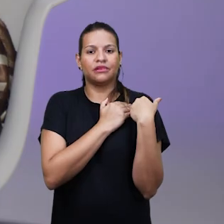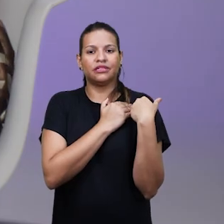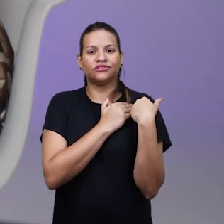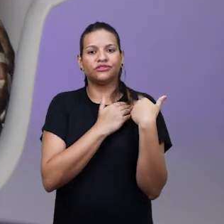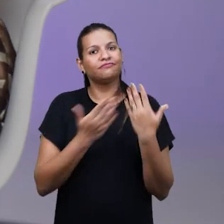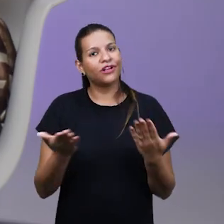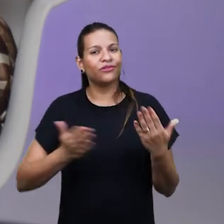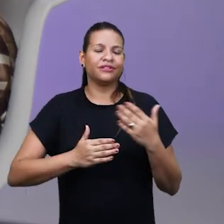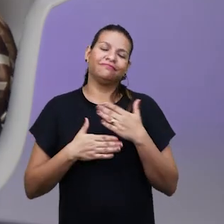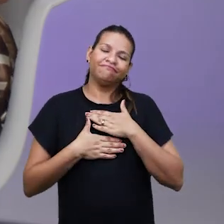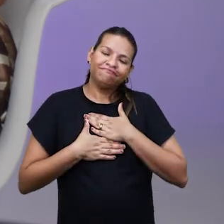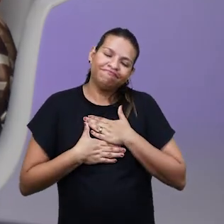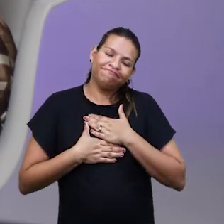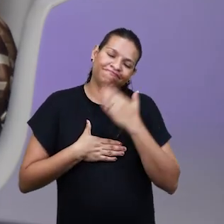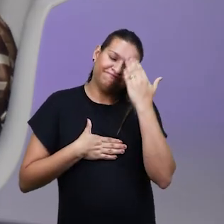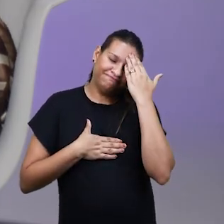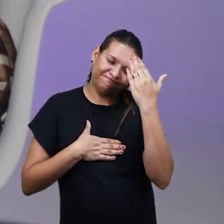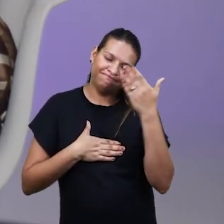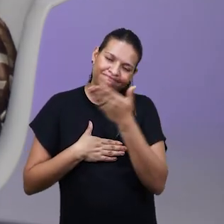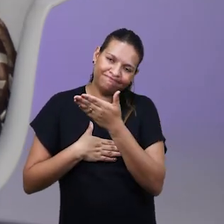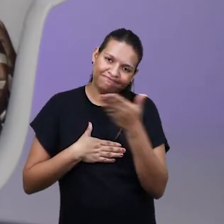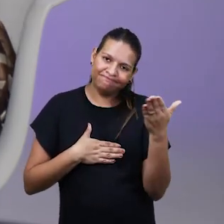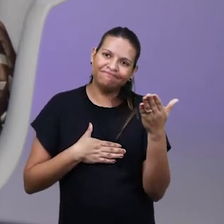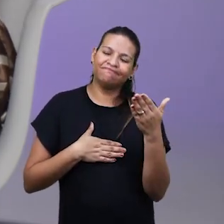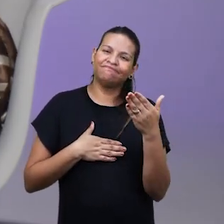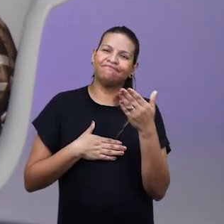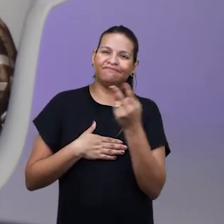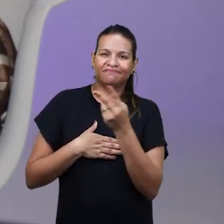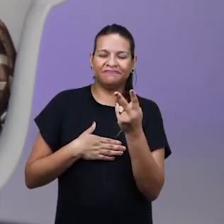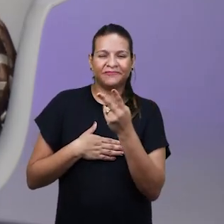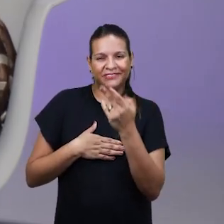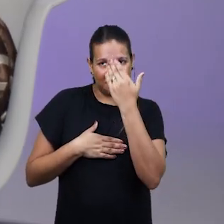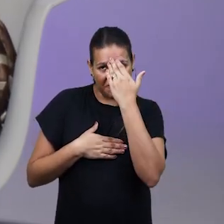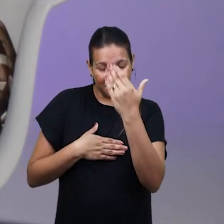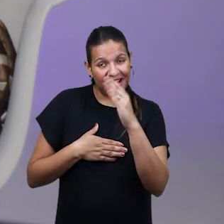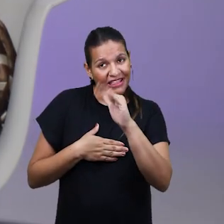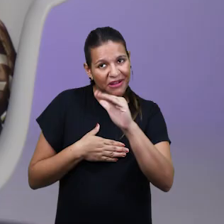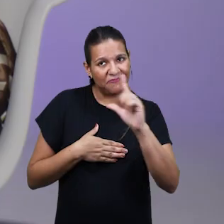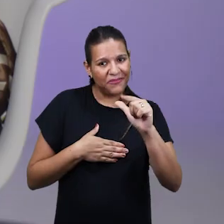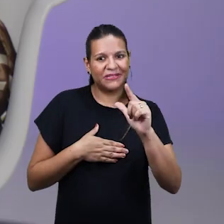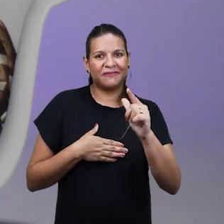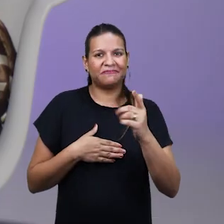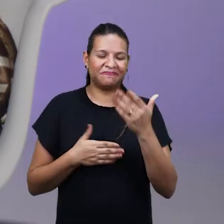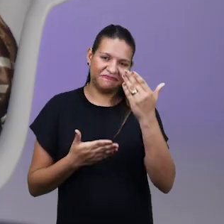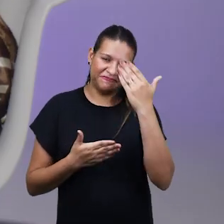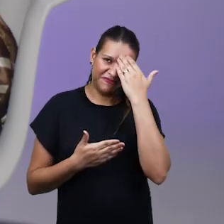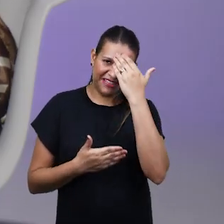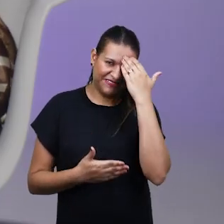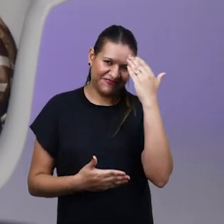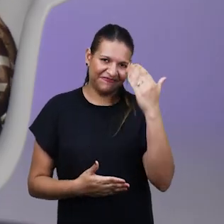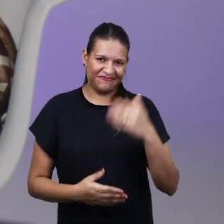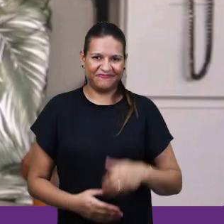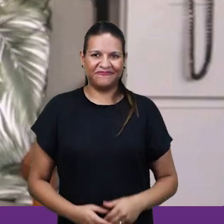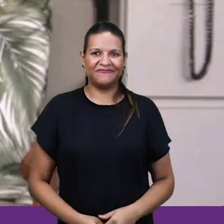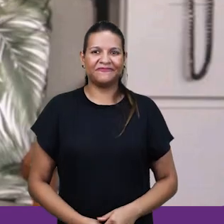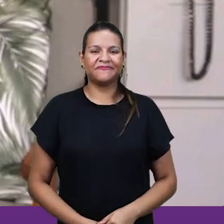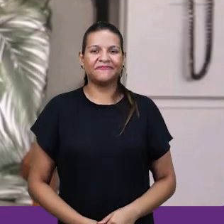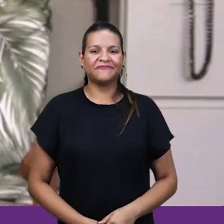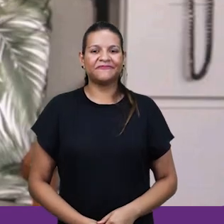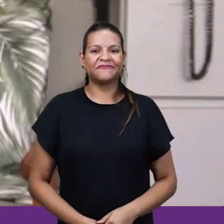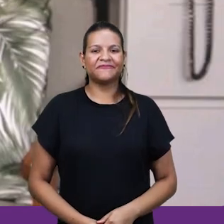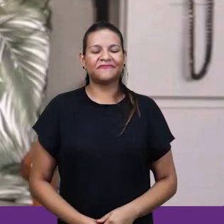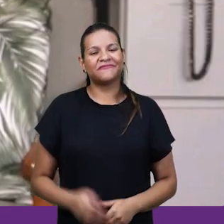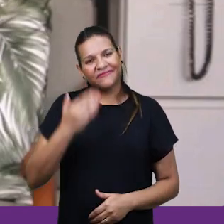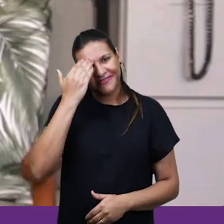noção de responsabilidade que nós temos, né, enquanto eleitores. Então, eu quero imensamente agradecer a presença de vocês e até uma próxima. Até uma próxima,